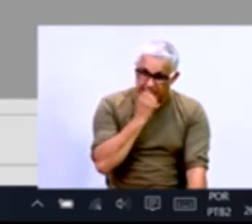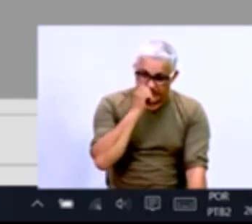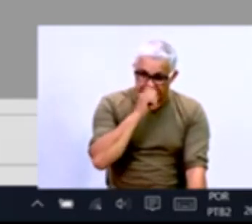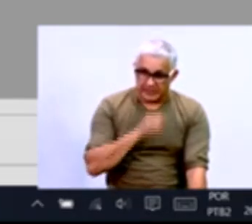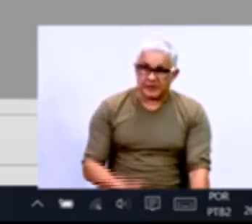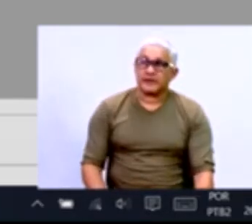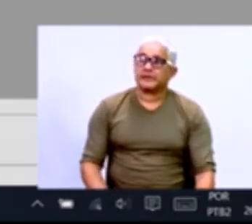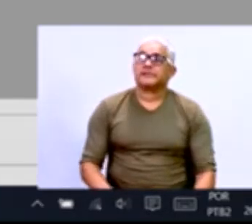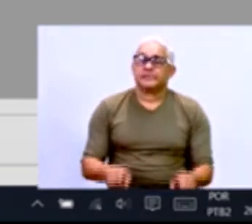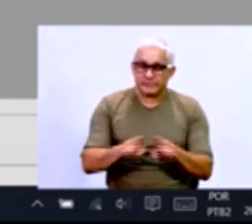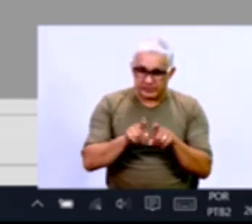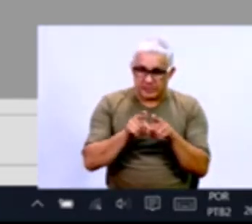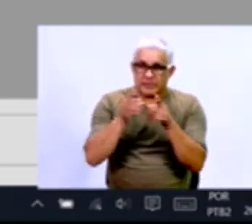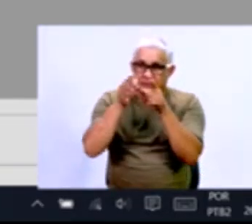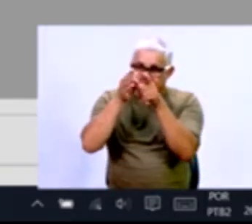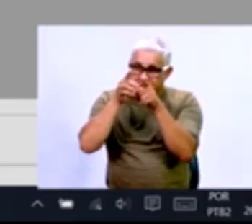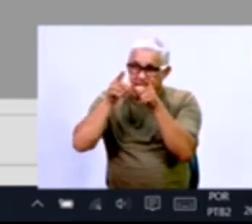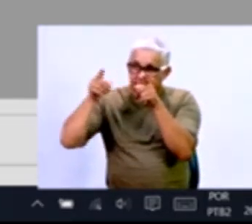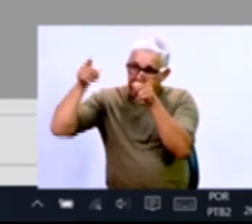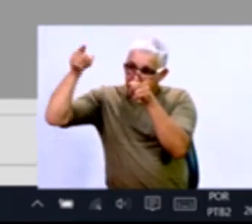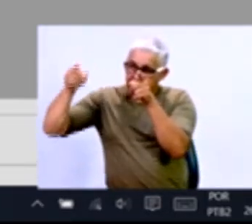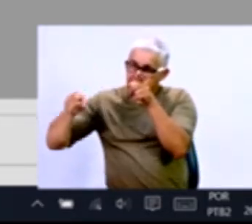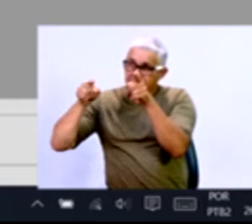Pronto, vou cortar aqui mais um pedaço.